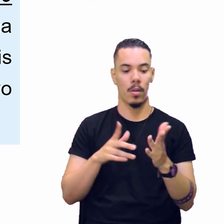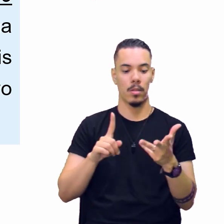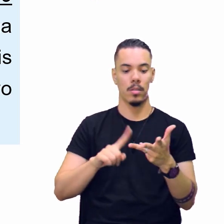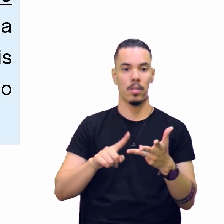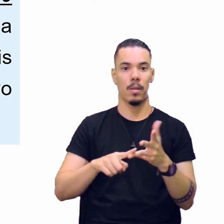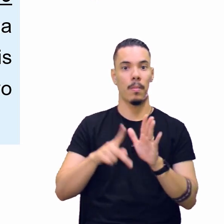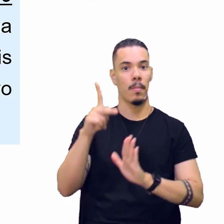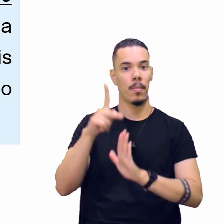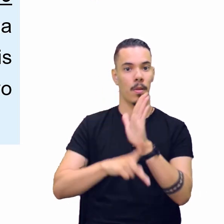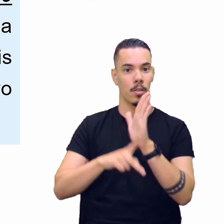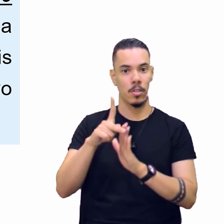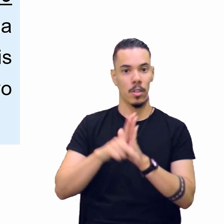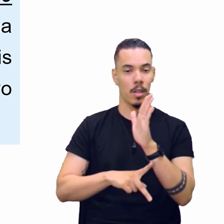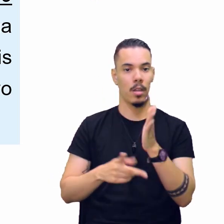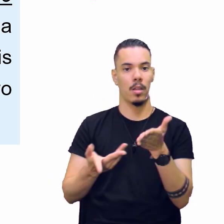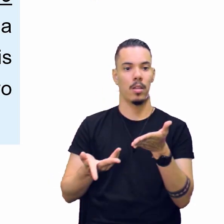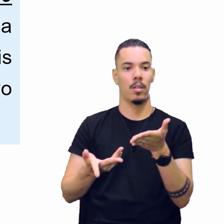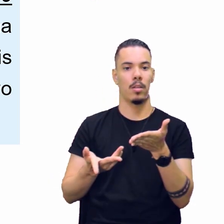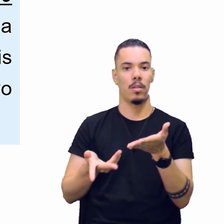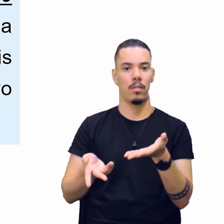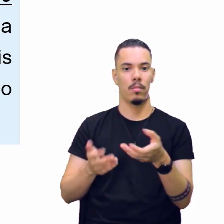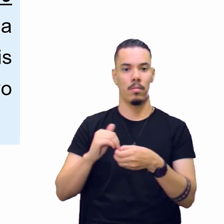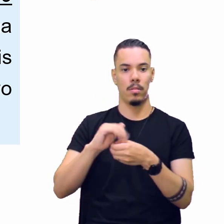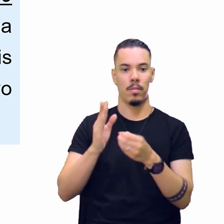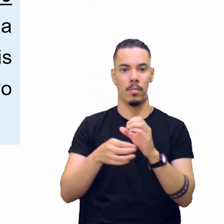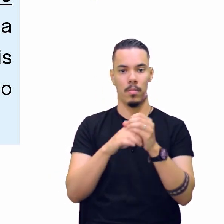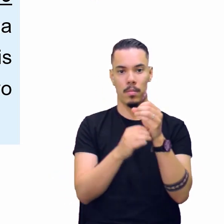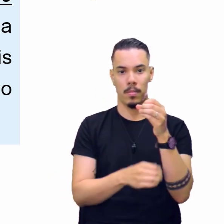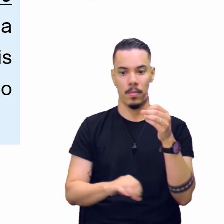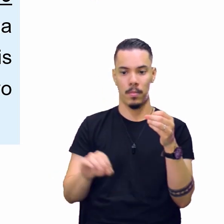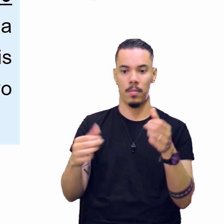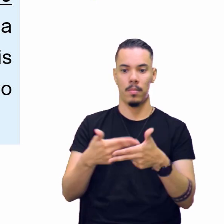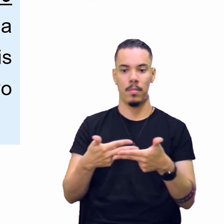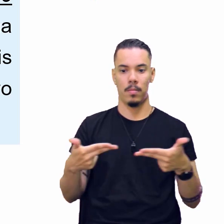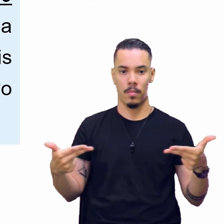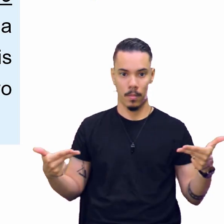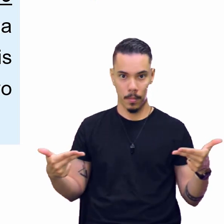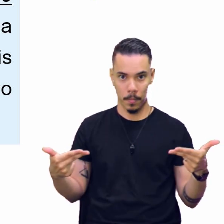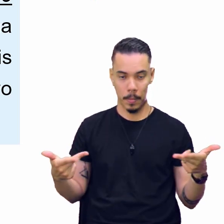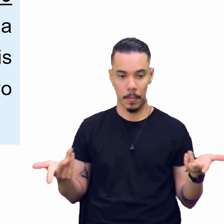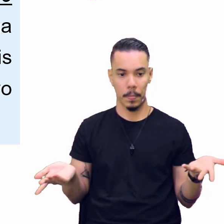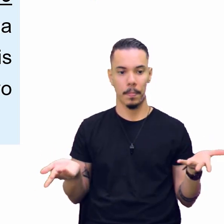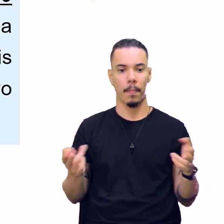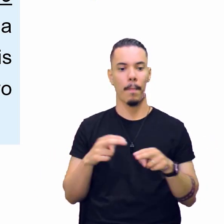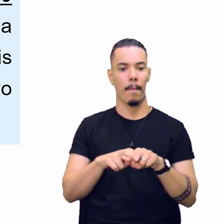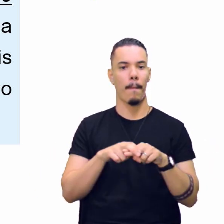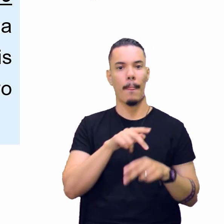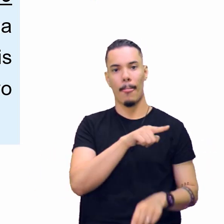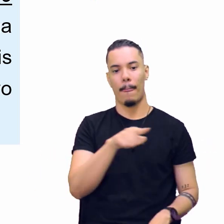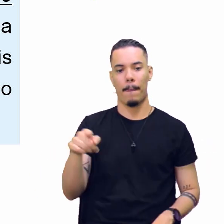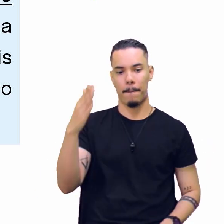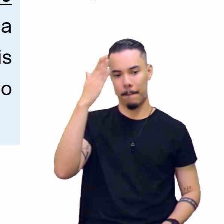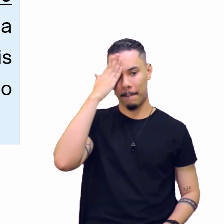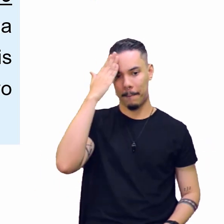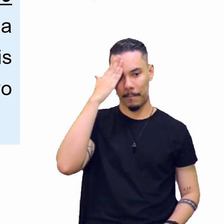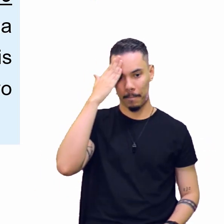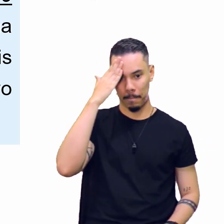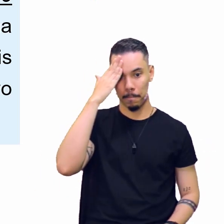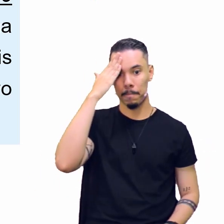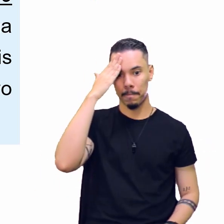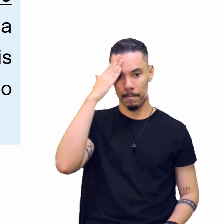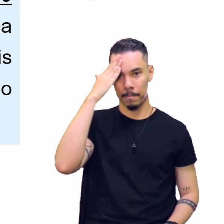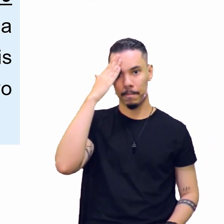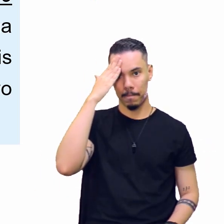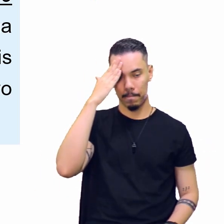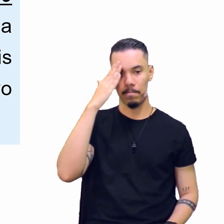que querem ser desenvolvidos, não é assim? Então você já tem uma noção de um debate. Ali